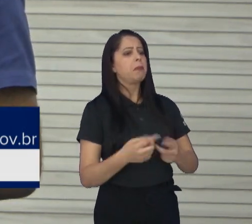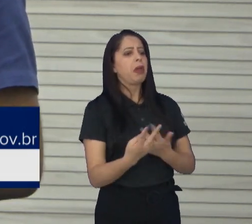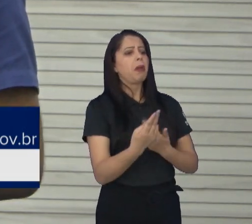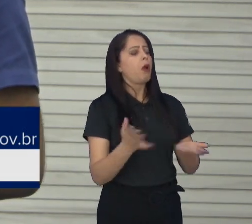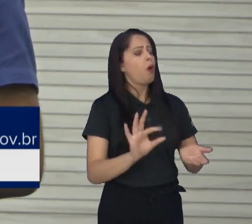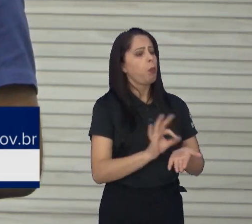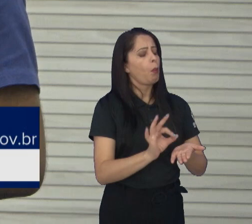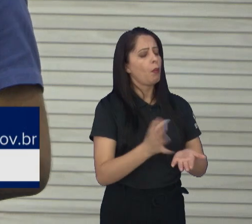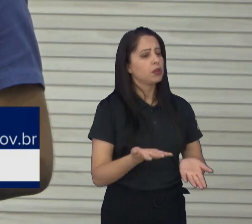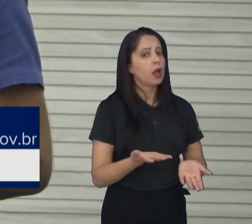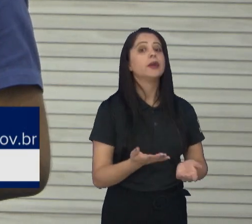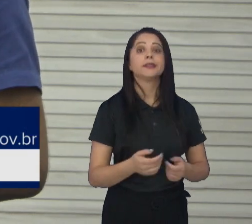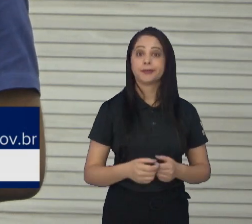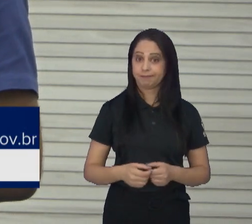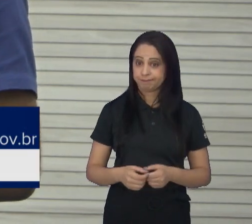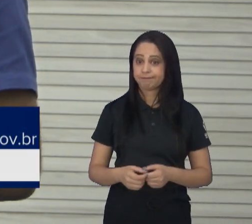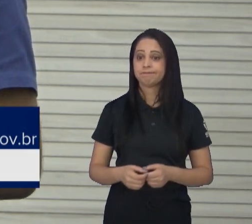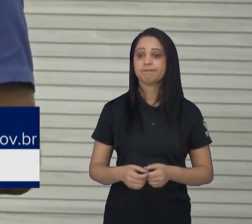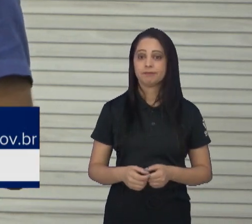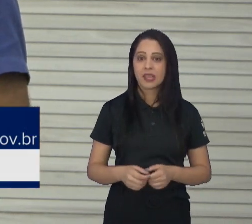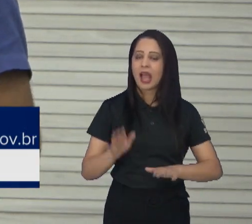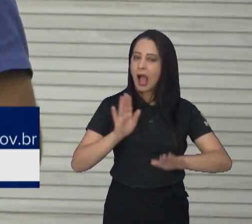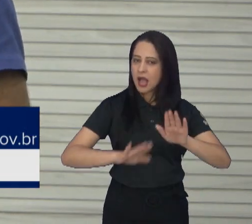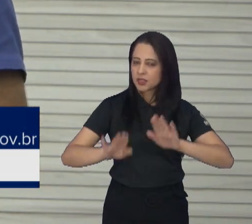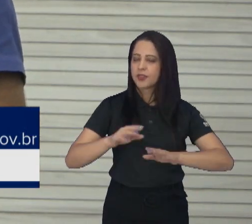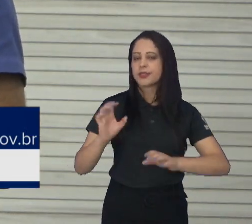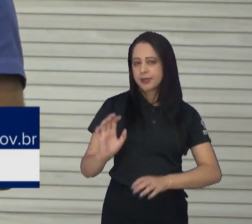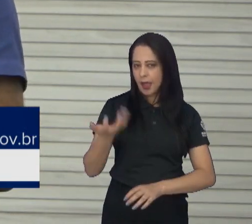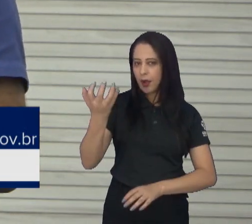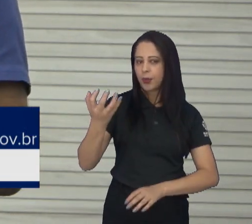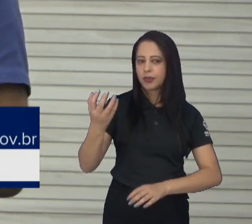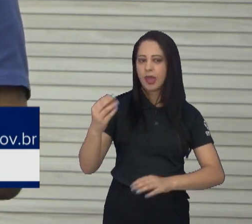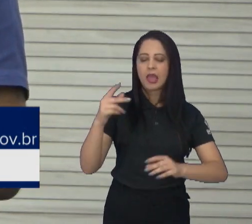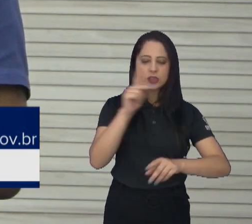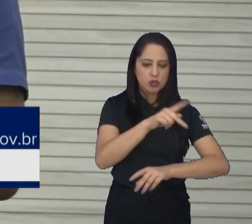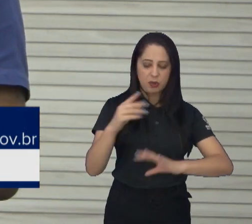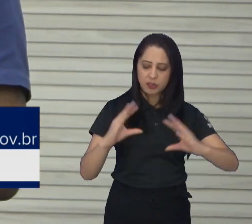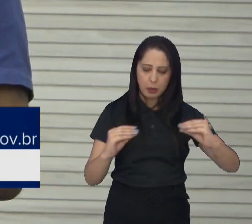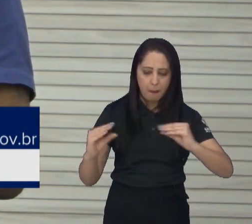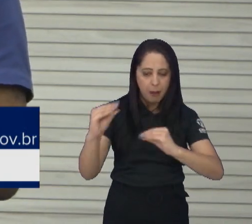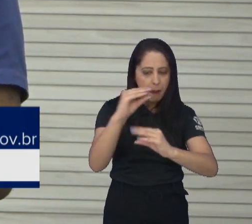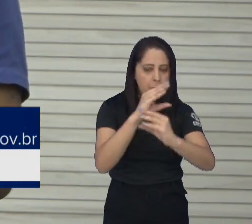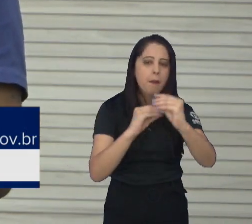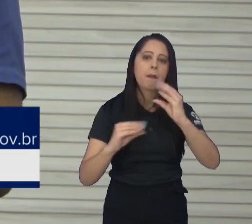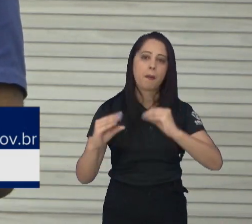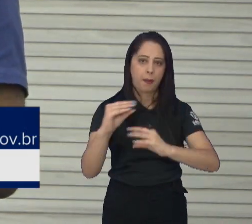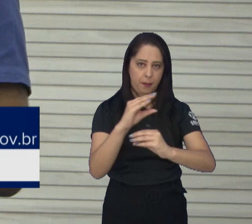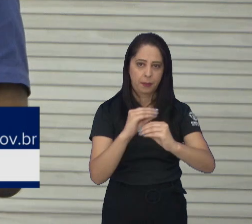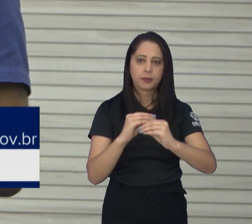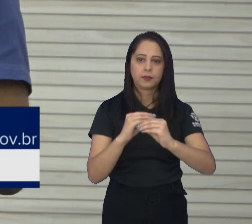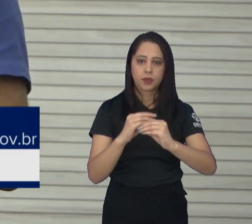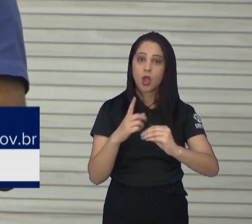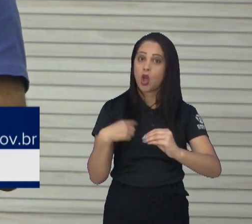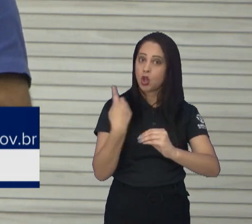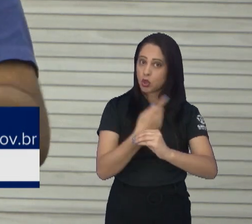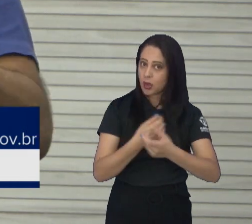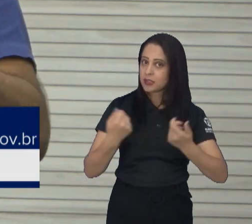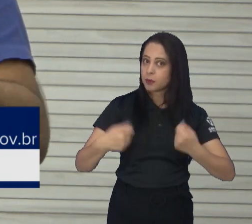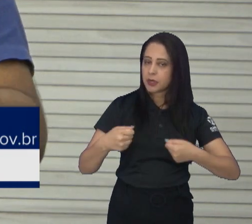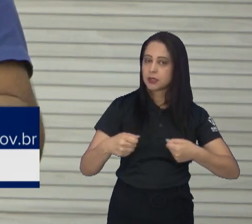tempo? Essa é uma fala que às vezes corre no meio dos colegas professores. Eu acho que a gente tem que,